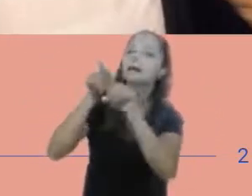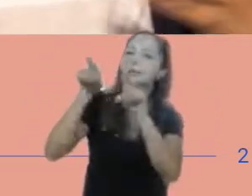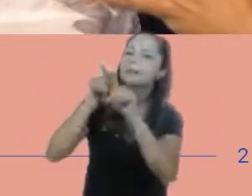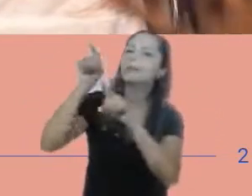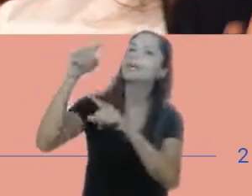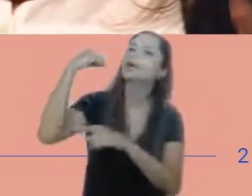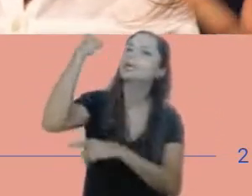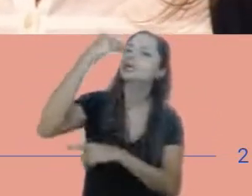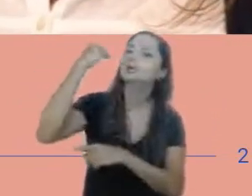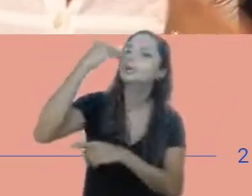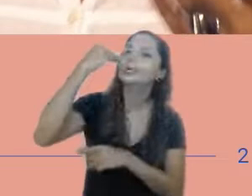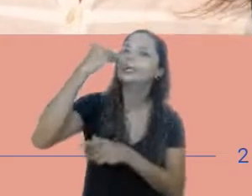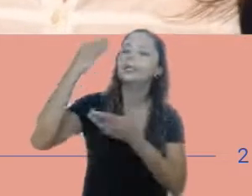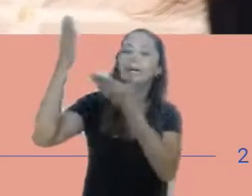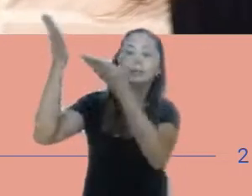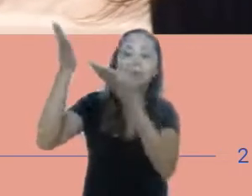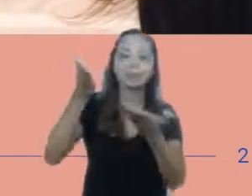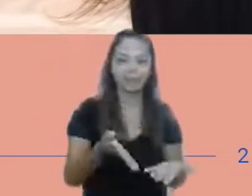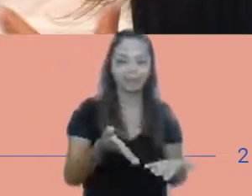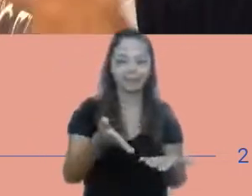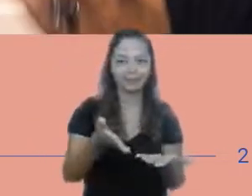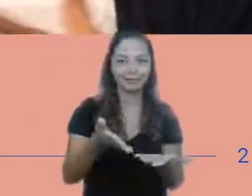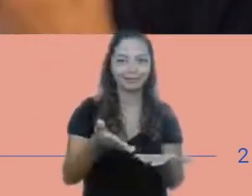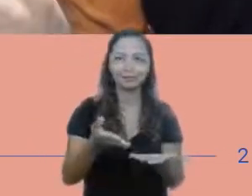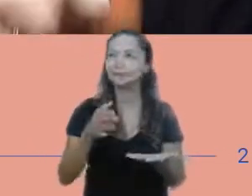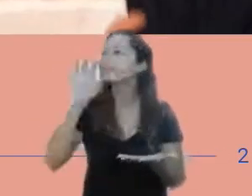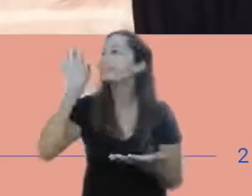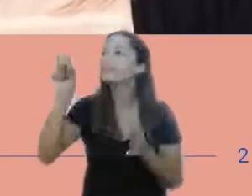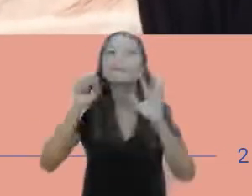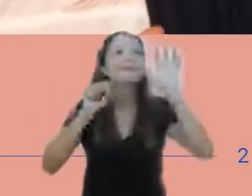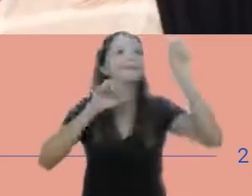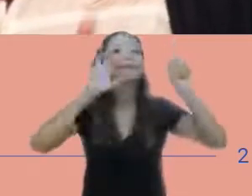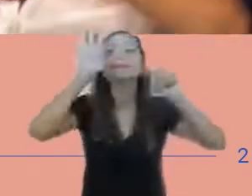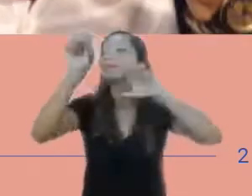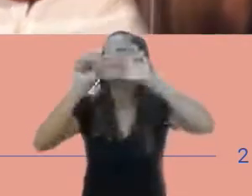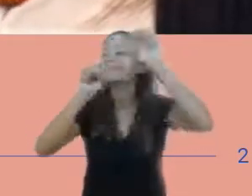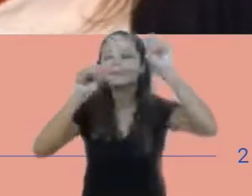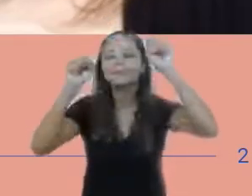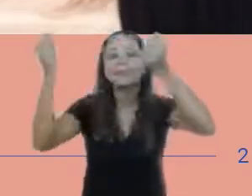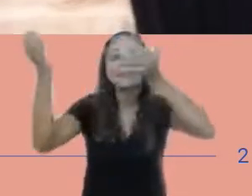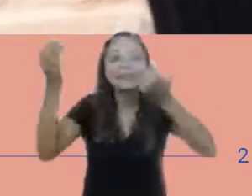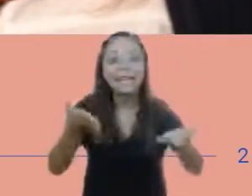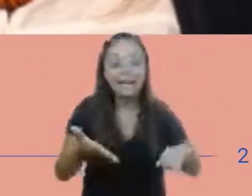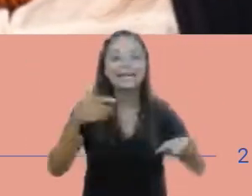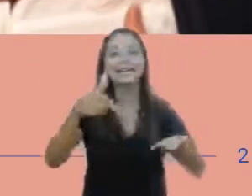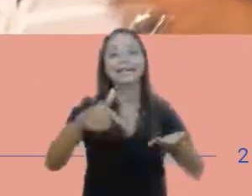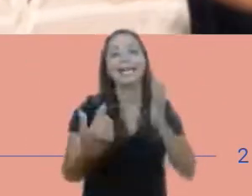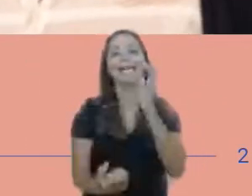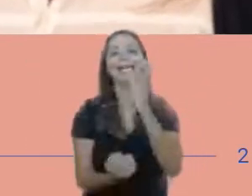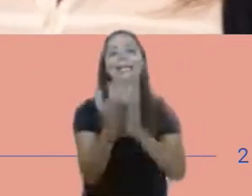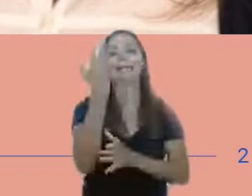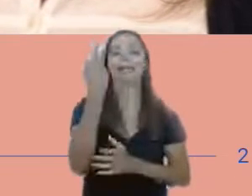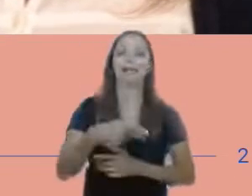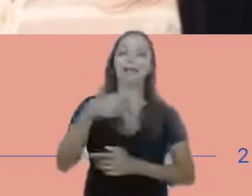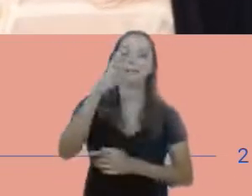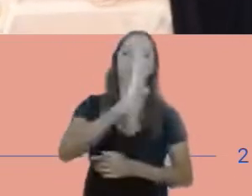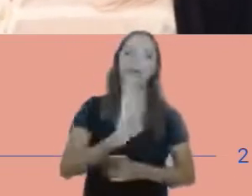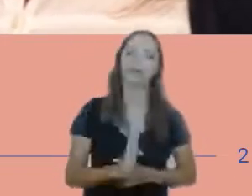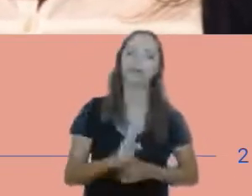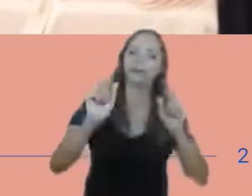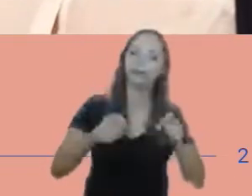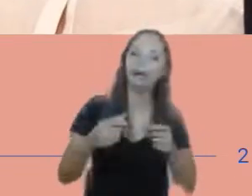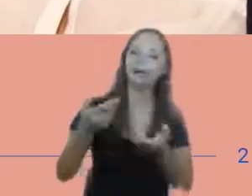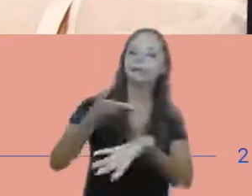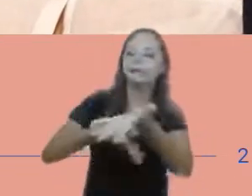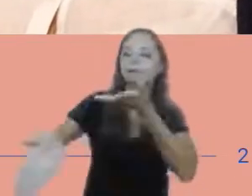essas estratégias a gente criou a nossa estratégia para facilitar essa comunicação aqui com a indústria brasileira para os Gover a cidade